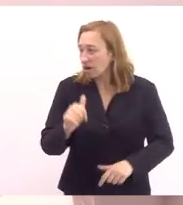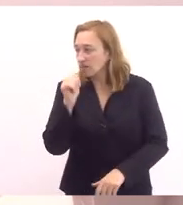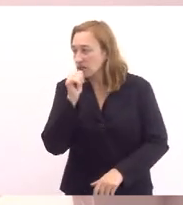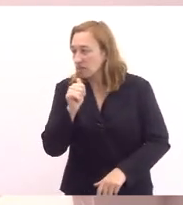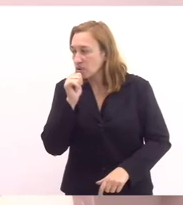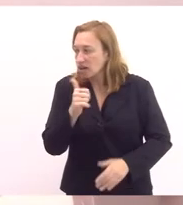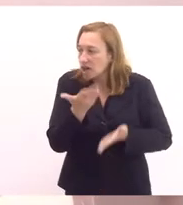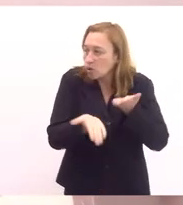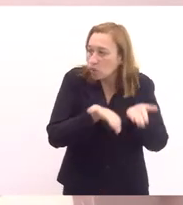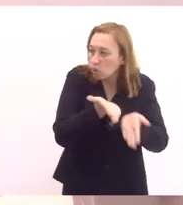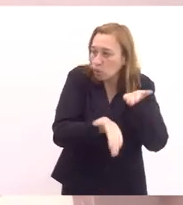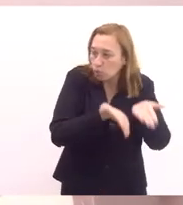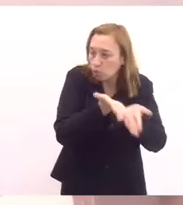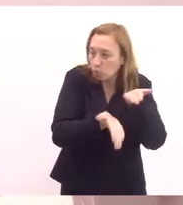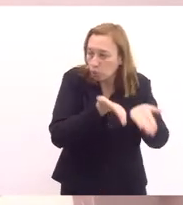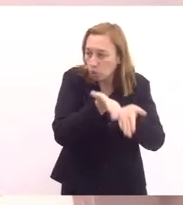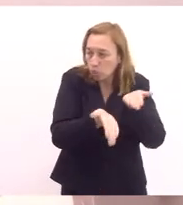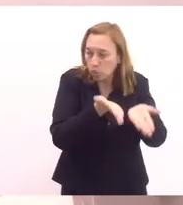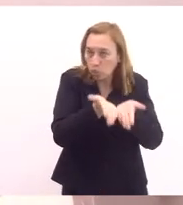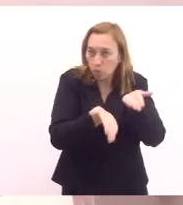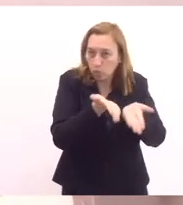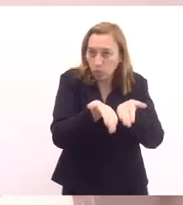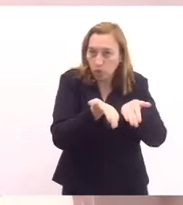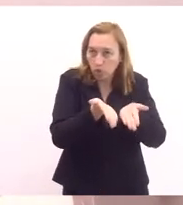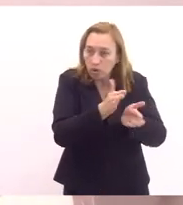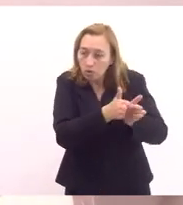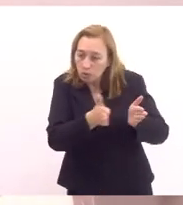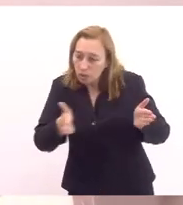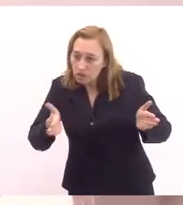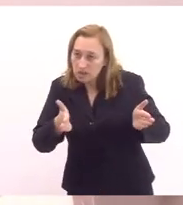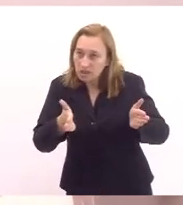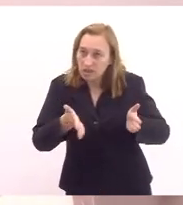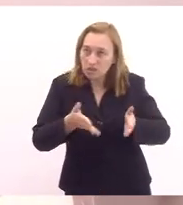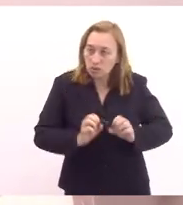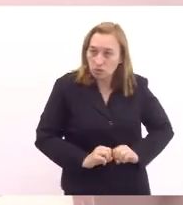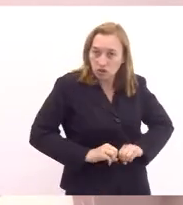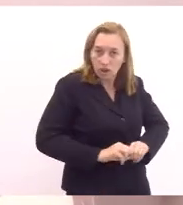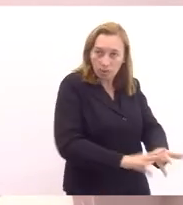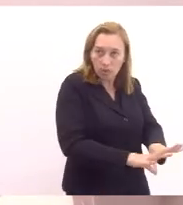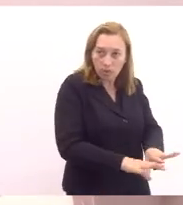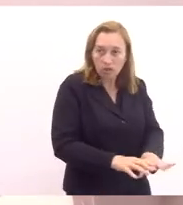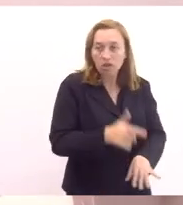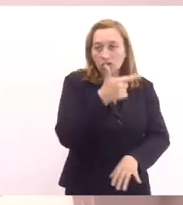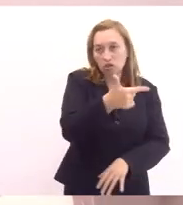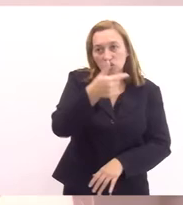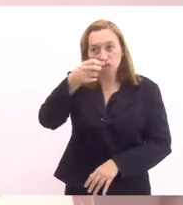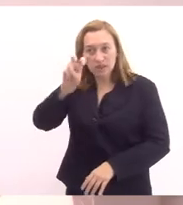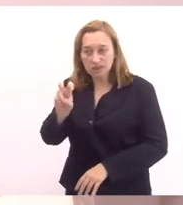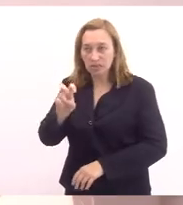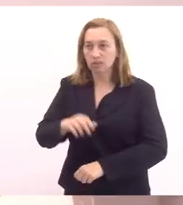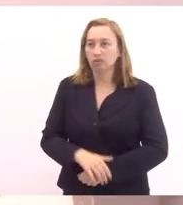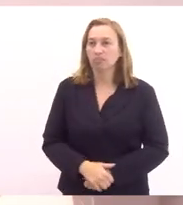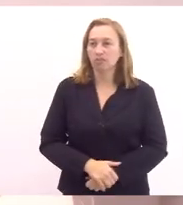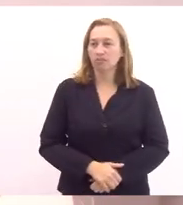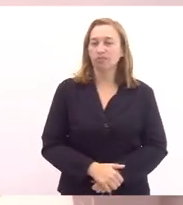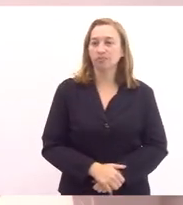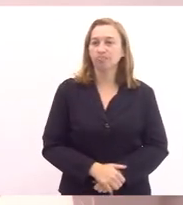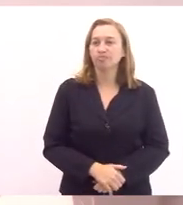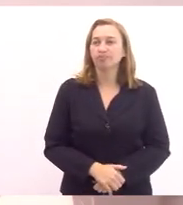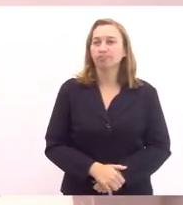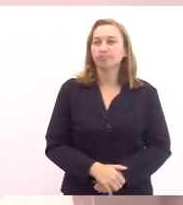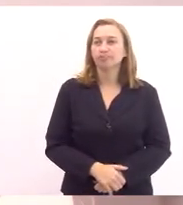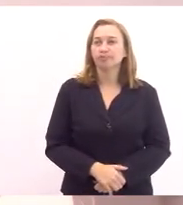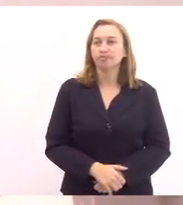deve ser cuidada após o processo de abortamento isso tá publicado Desde 2005 né